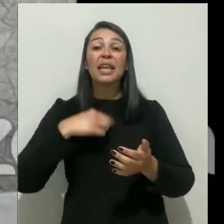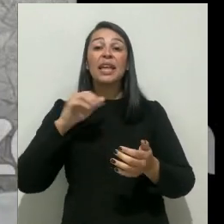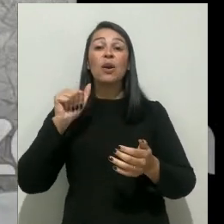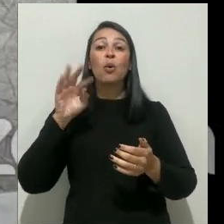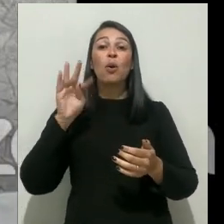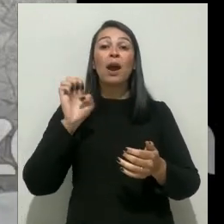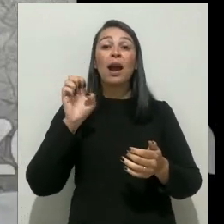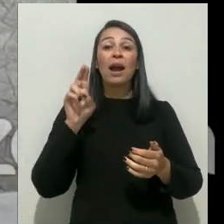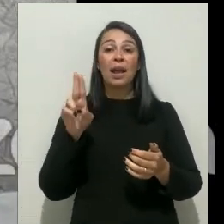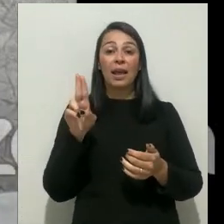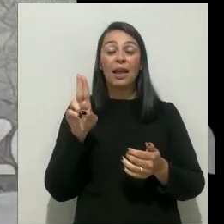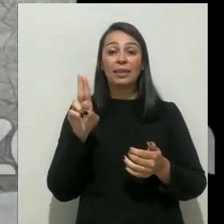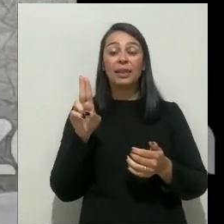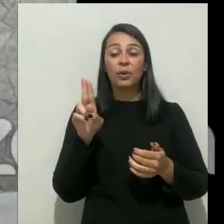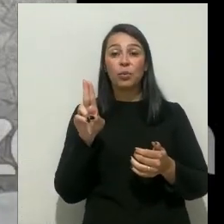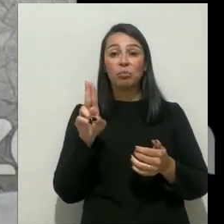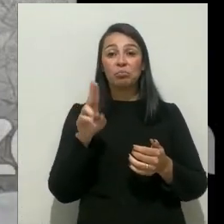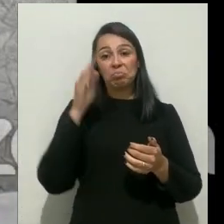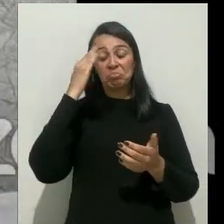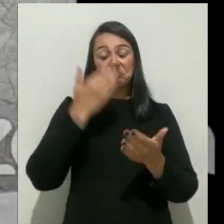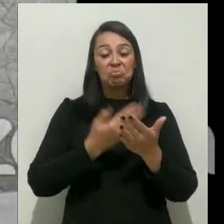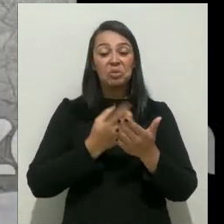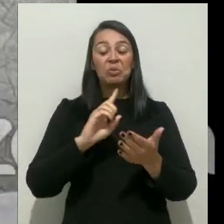sou ateu.